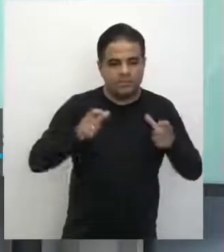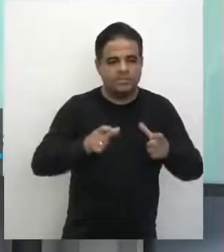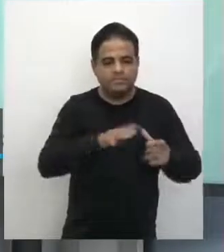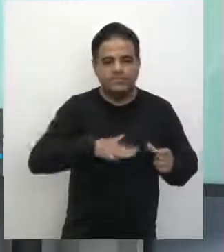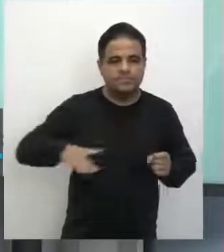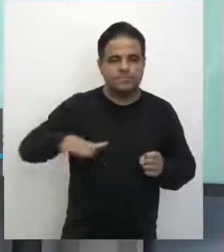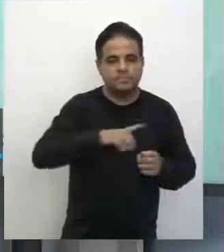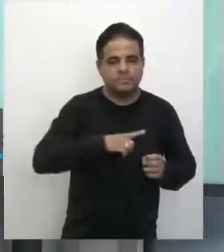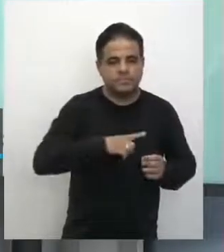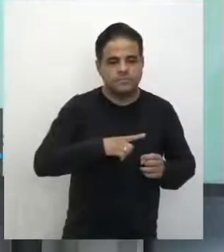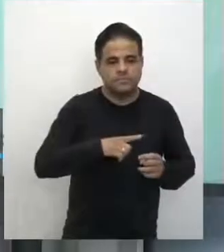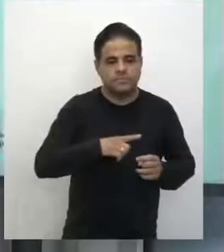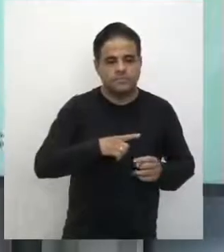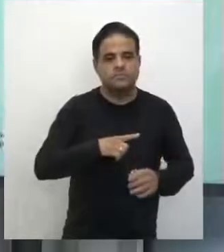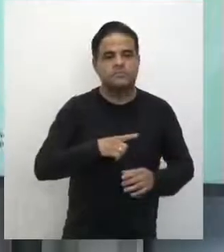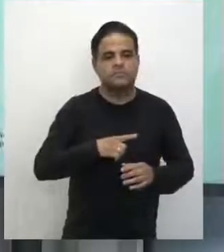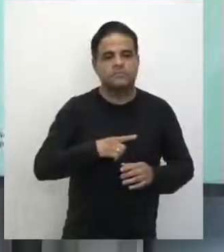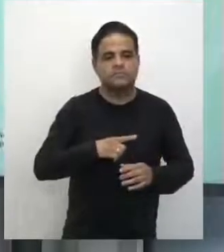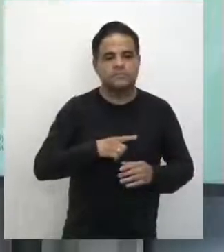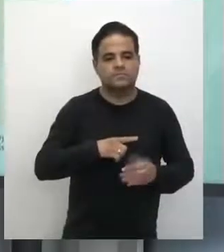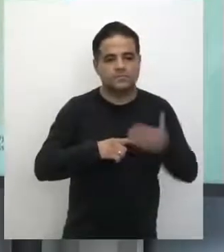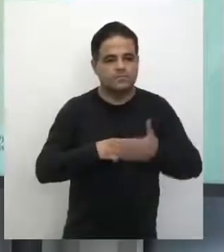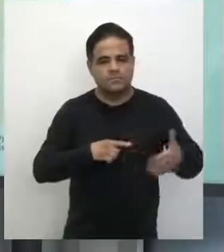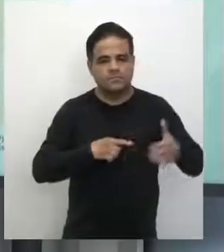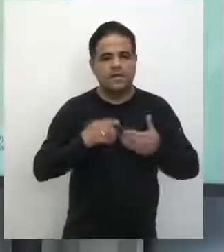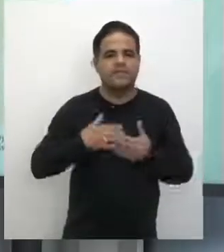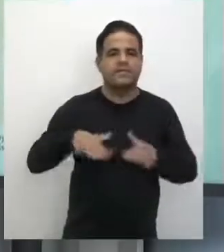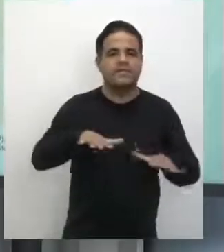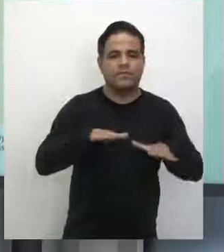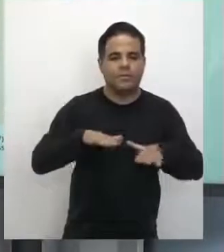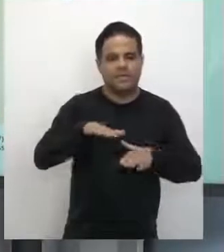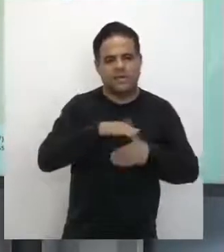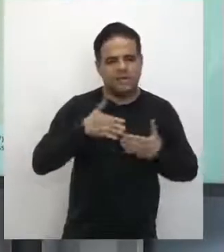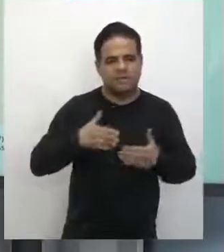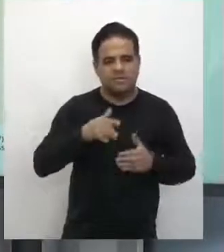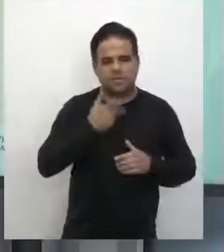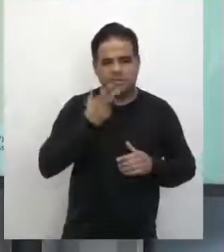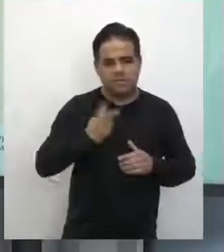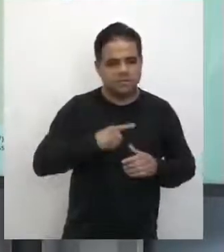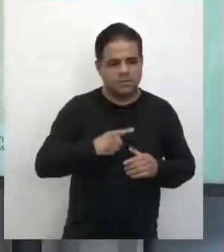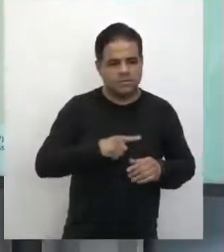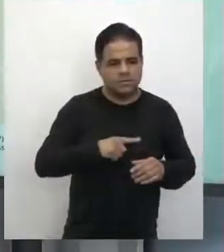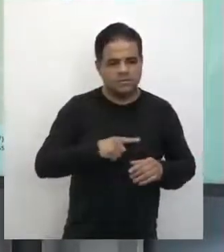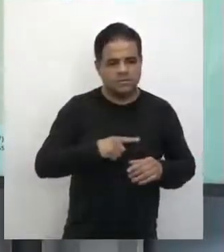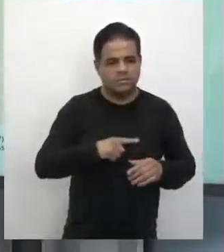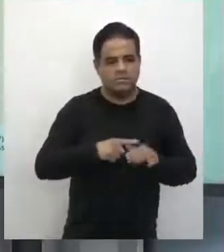é curto. Vamos lá para a próxima tela, aí a gente vai ver aí, né, uma